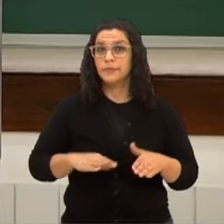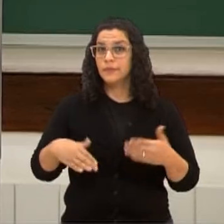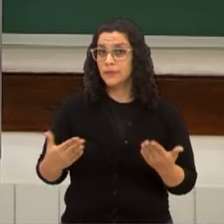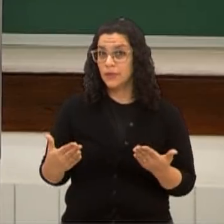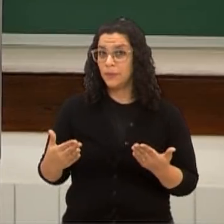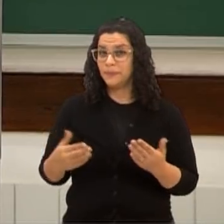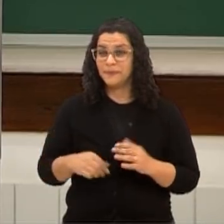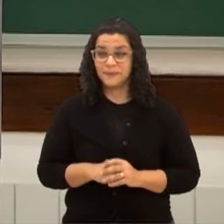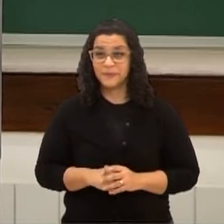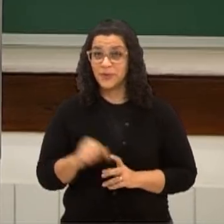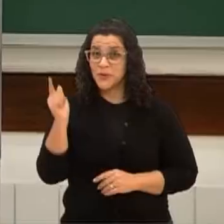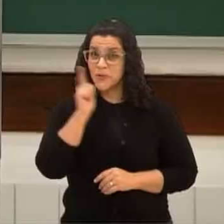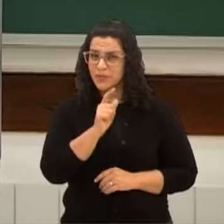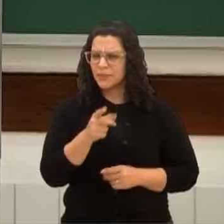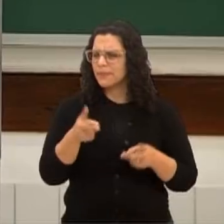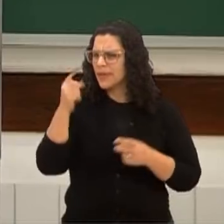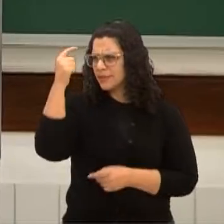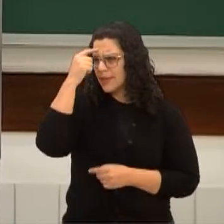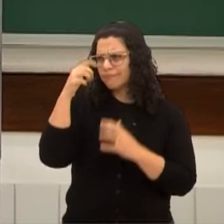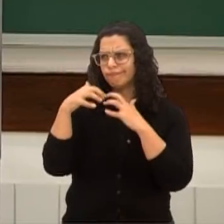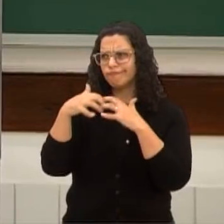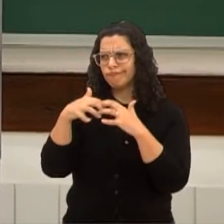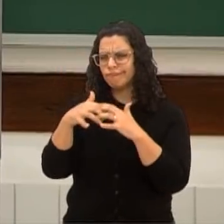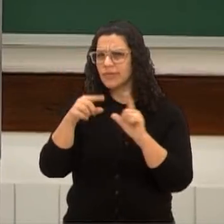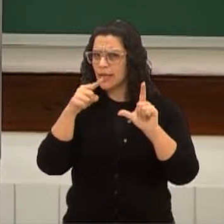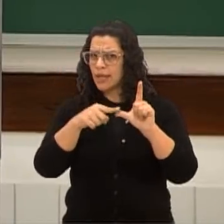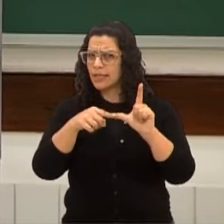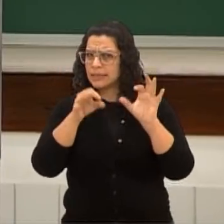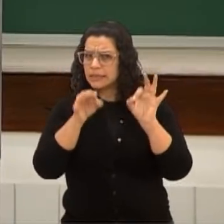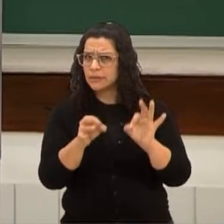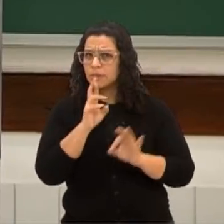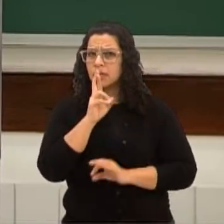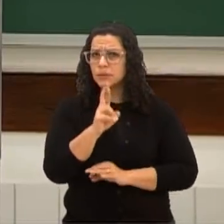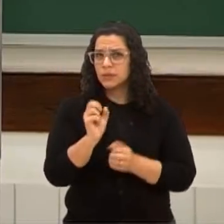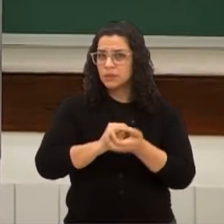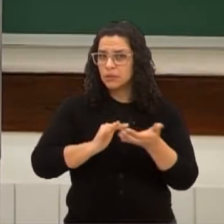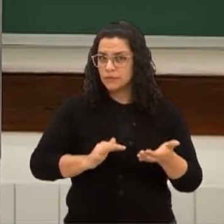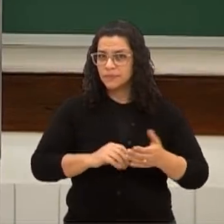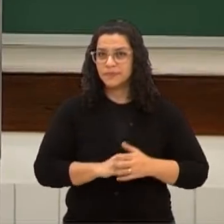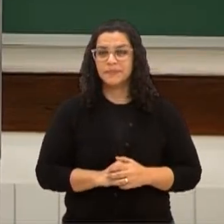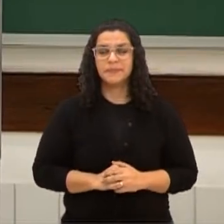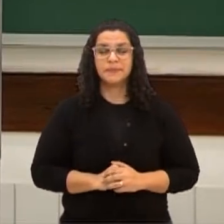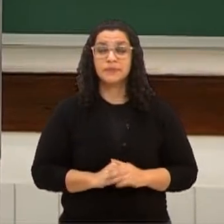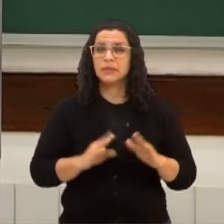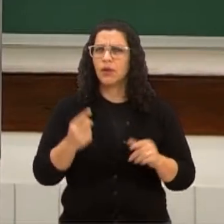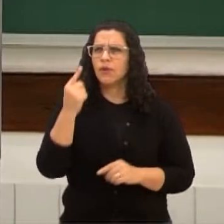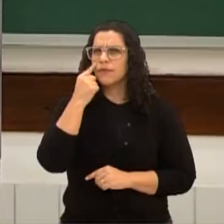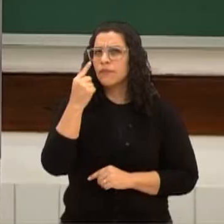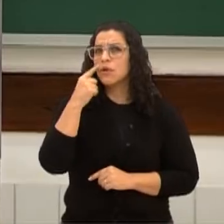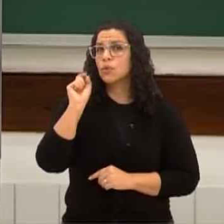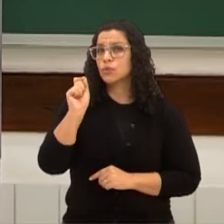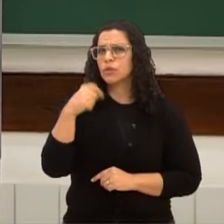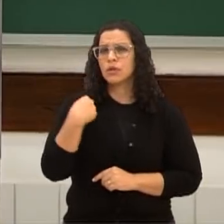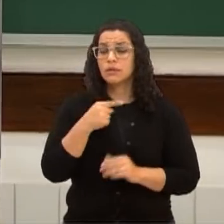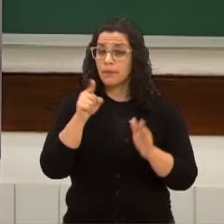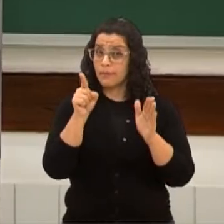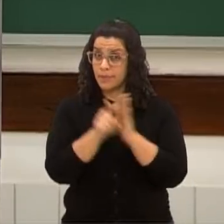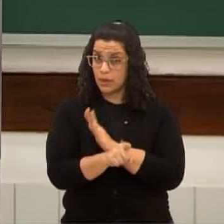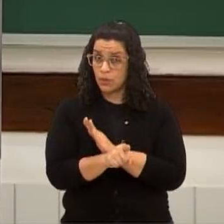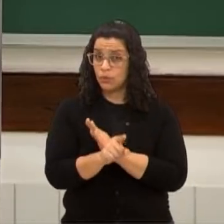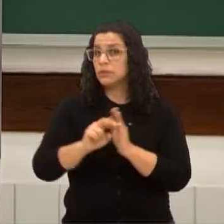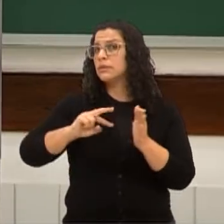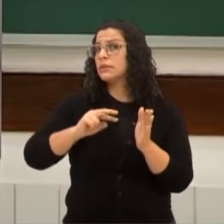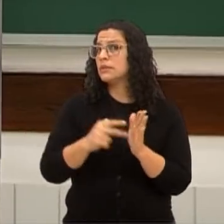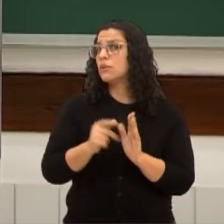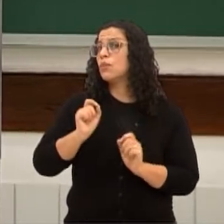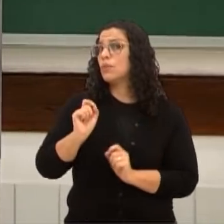E aí, pessoal, conseguiram pensar a alternativa correta para esse exercício? Vejam bem, a pergunta ou a